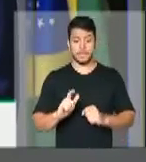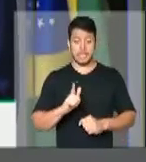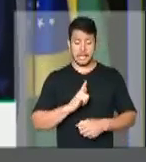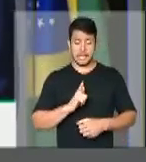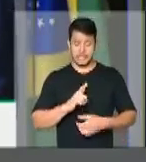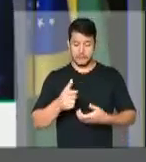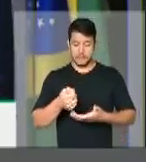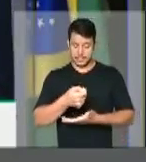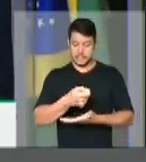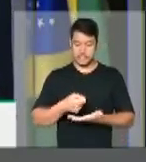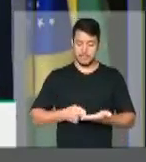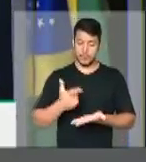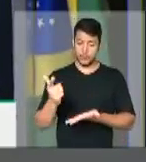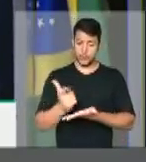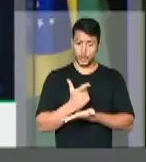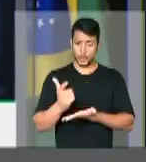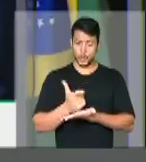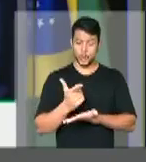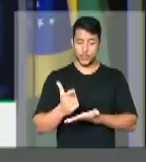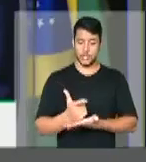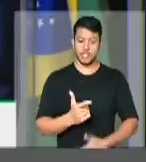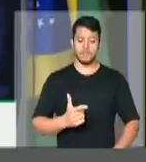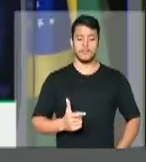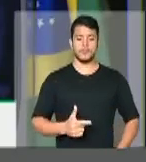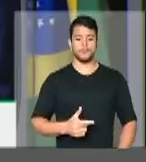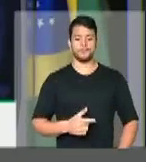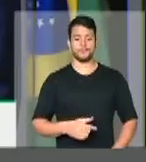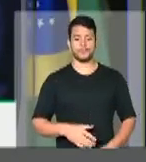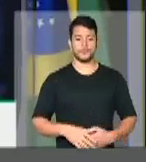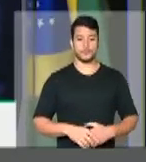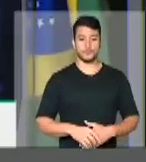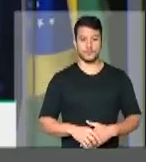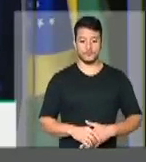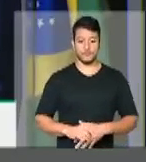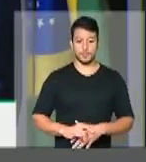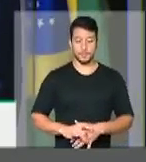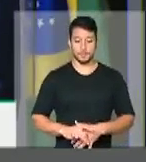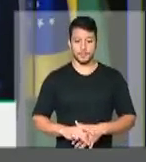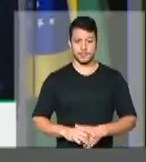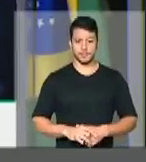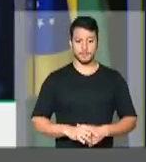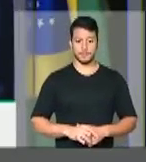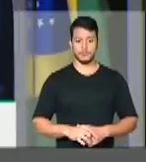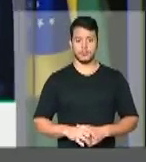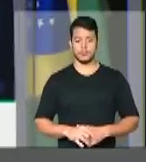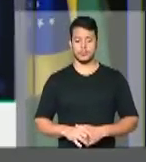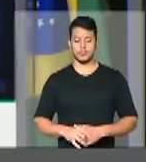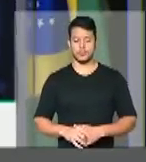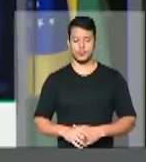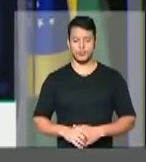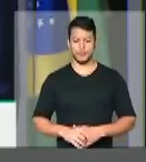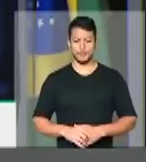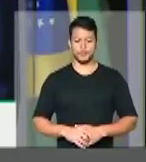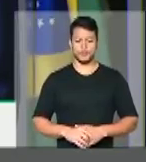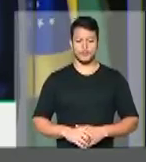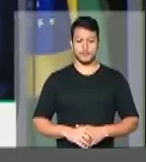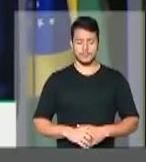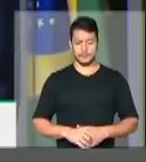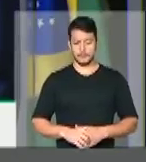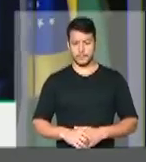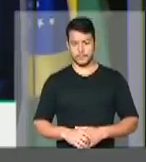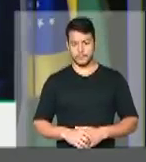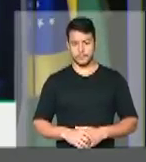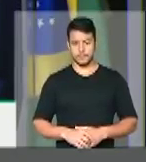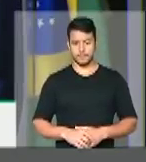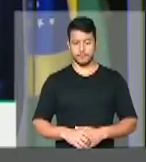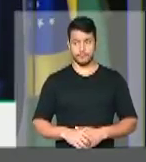Ele não gostava de usar papel, certa vez, masculador do governo federal,